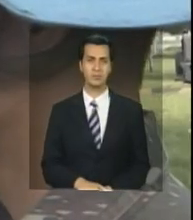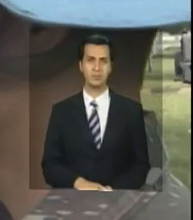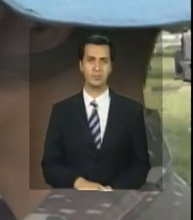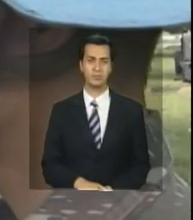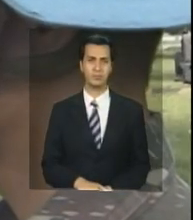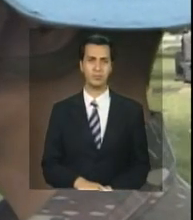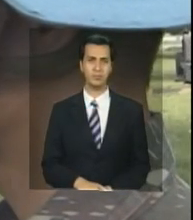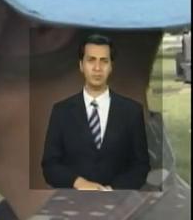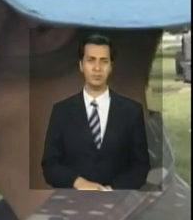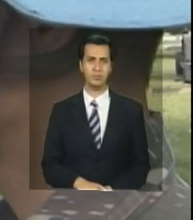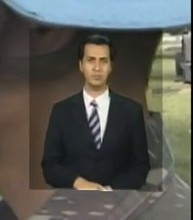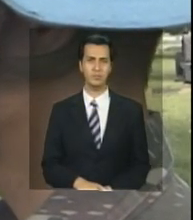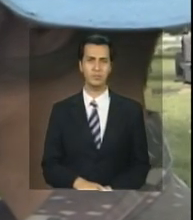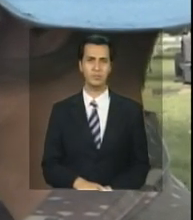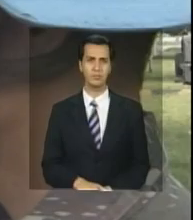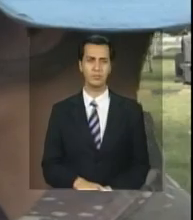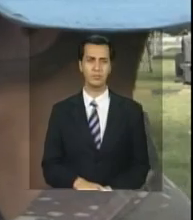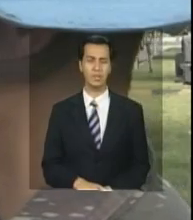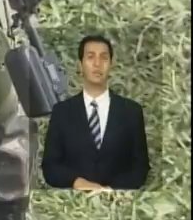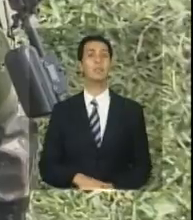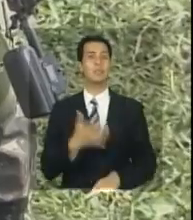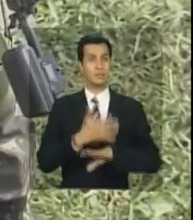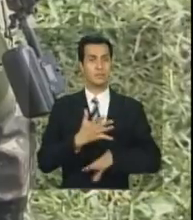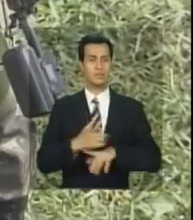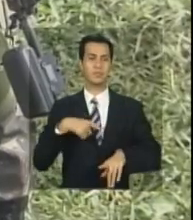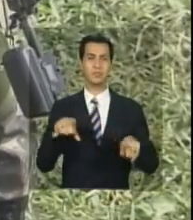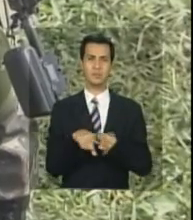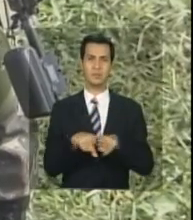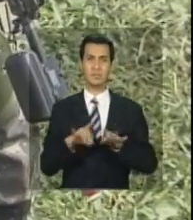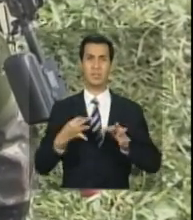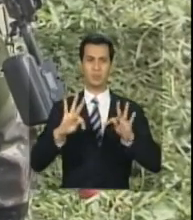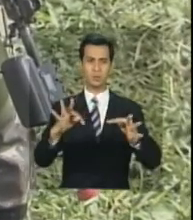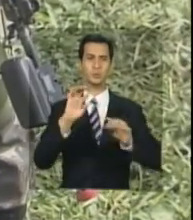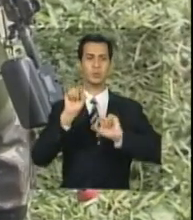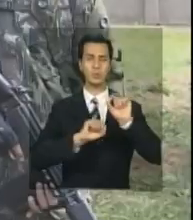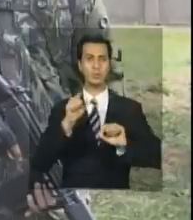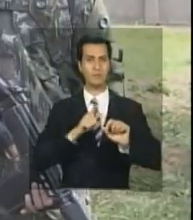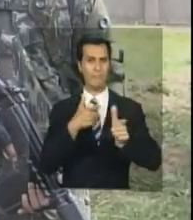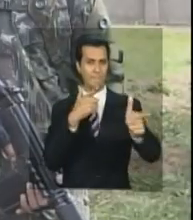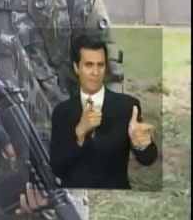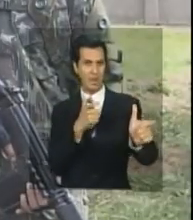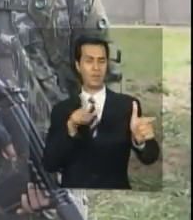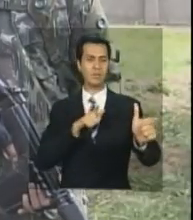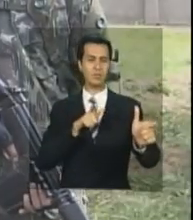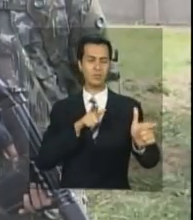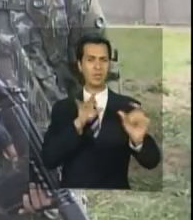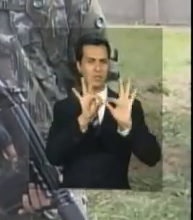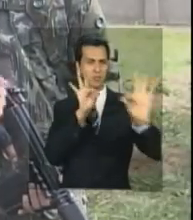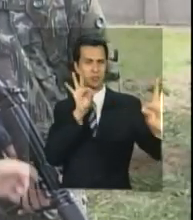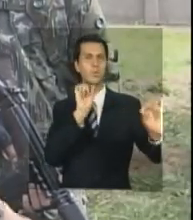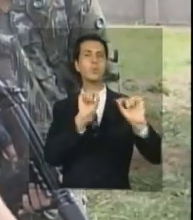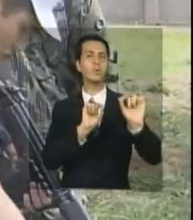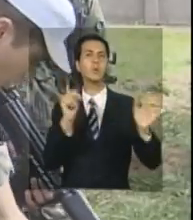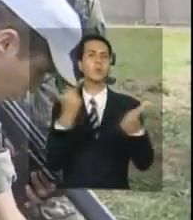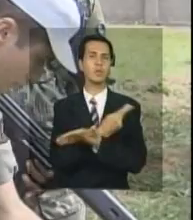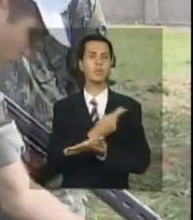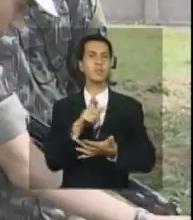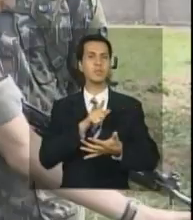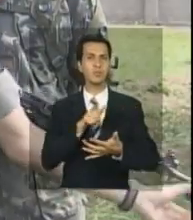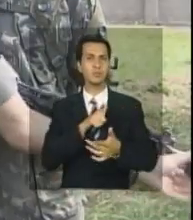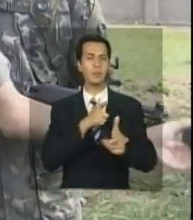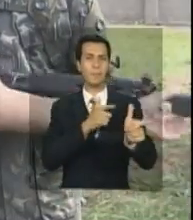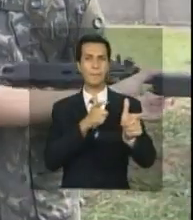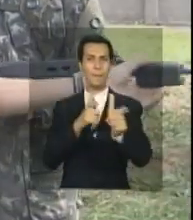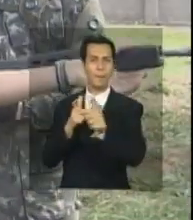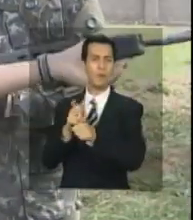O treinamento também recorre à tecnologia. O dispositivo na ponta do fuzil emite uma frequência que, quando atinge sensores